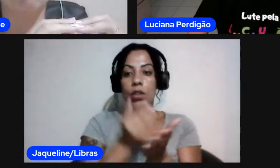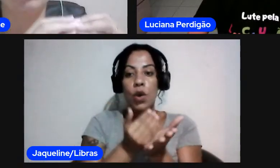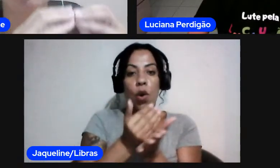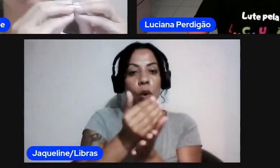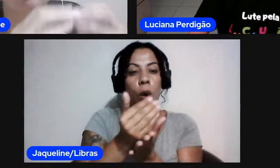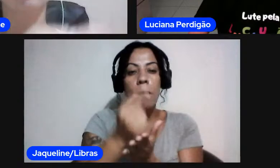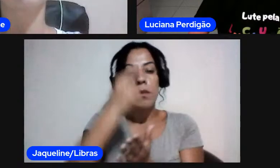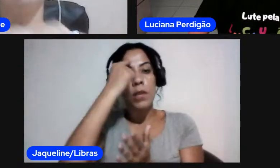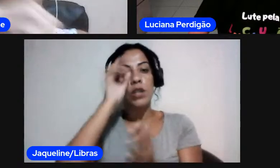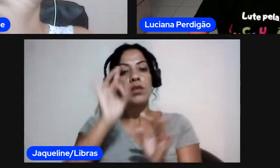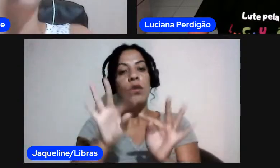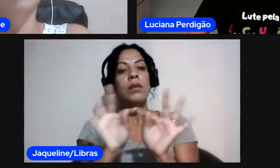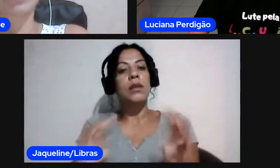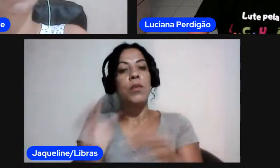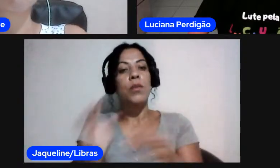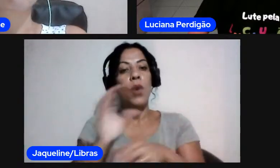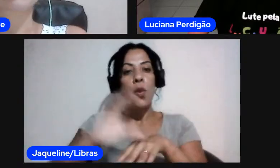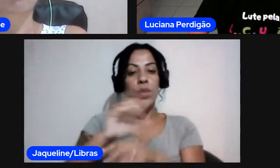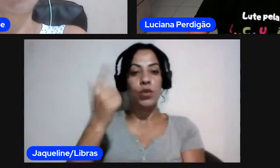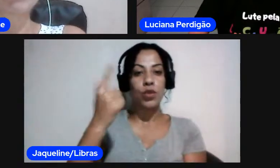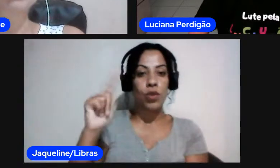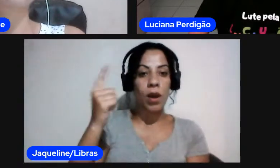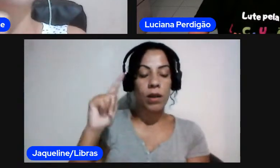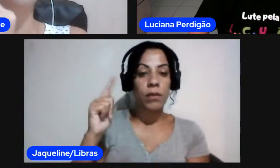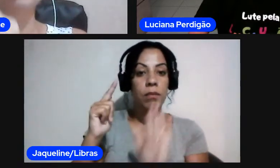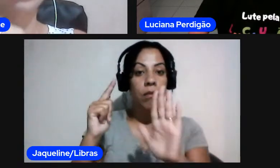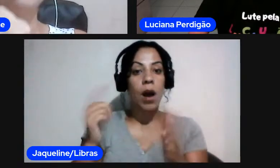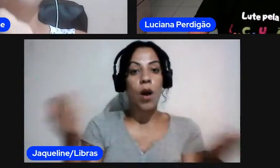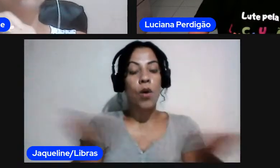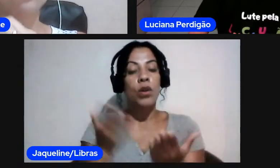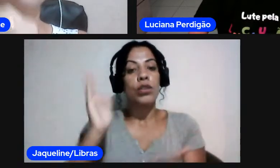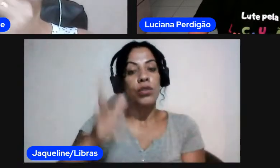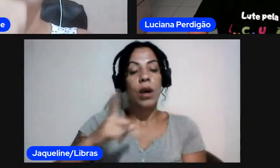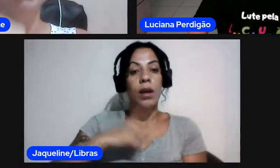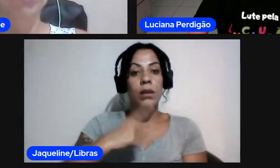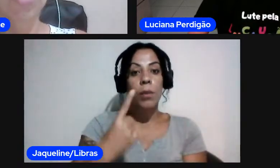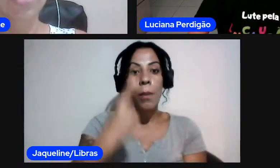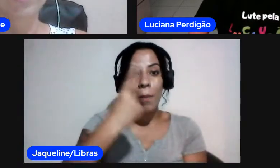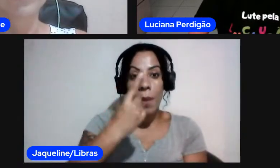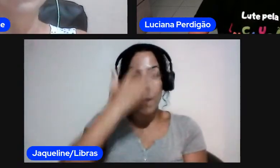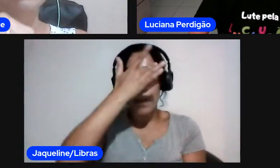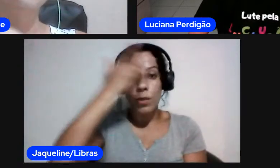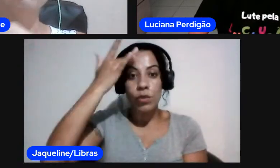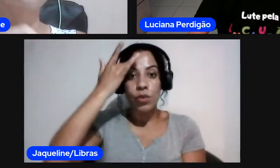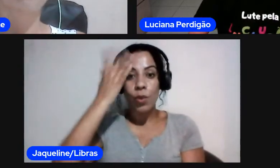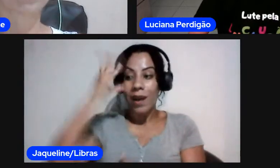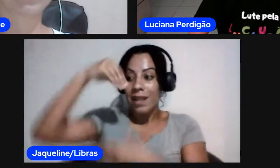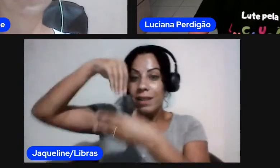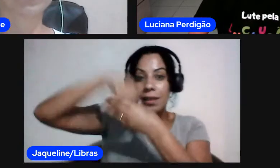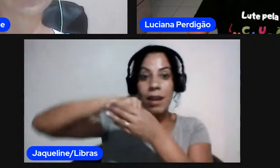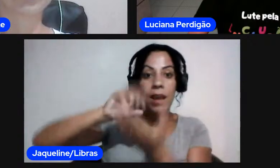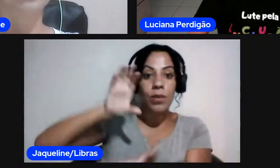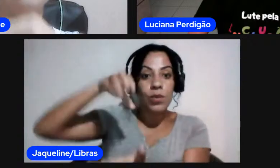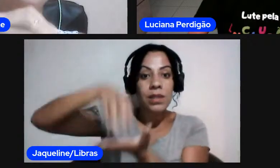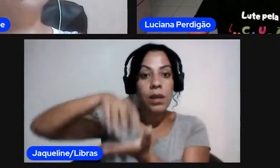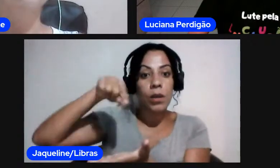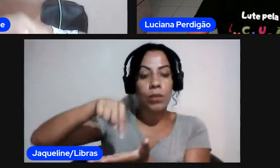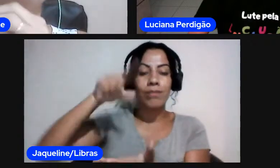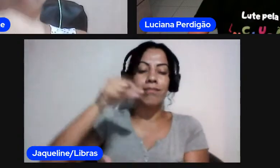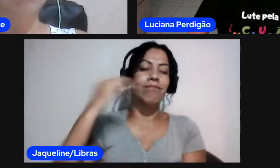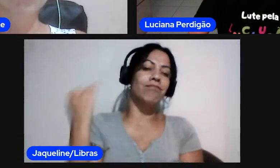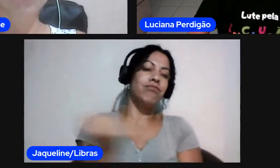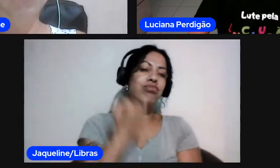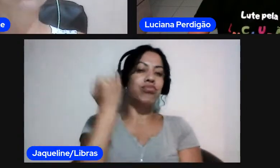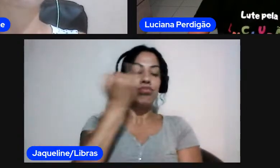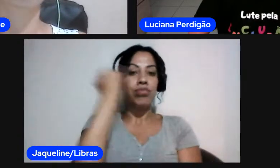de geografia, mas hoje você já tem, né, uma pessoa que está dentro de um setor que é tão importante e